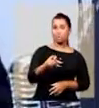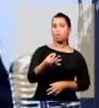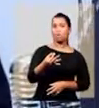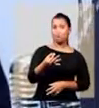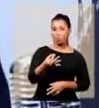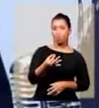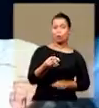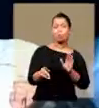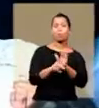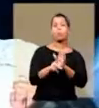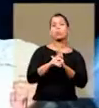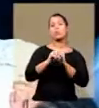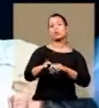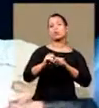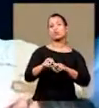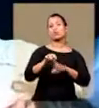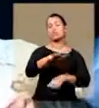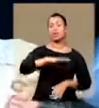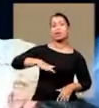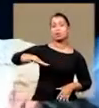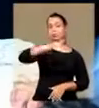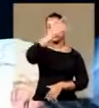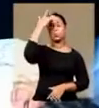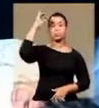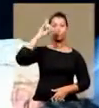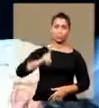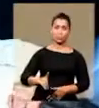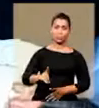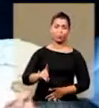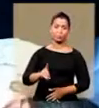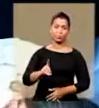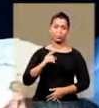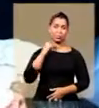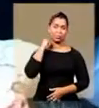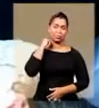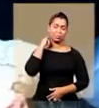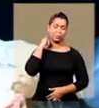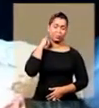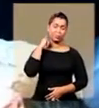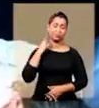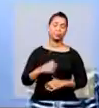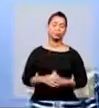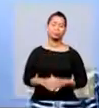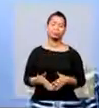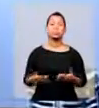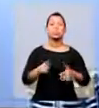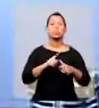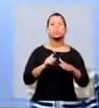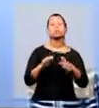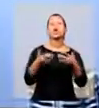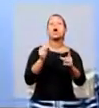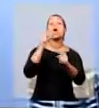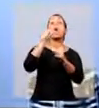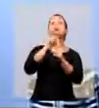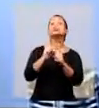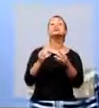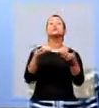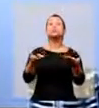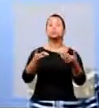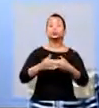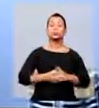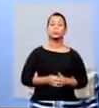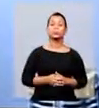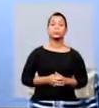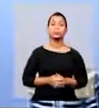de outros deficientes. Quais são os desafios aí para o... Eu acho que o Enem,